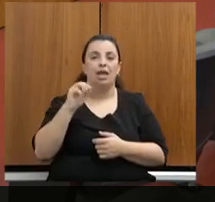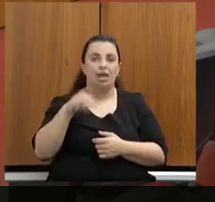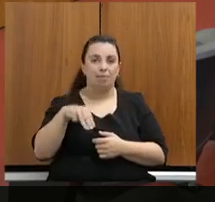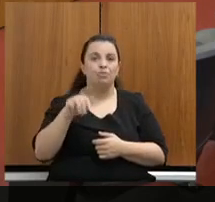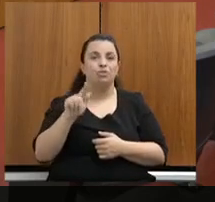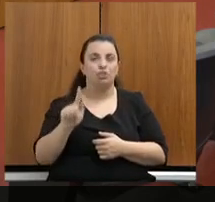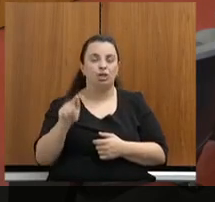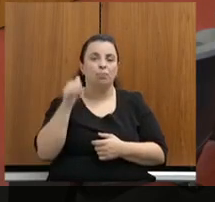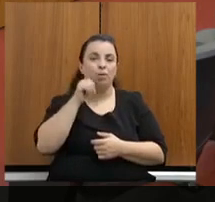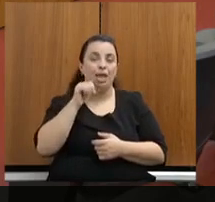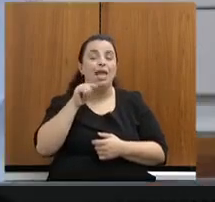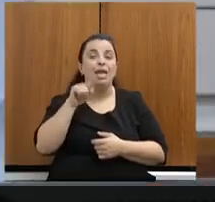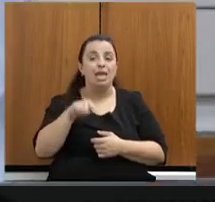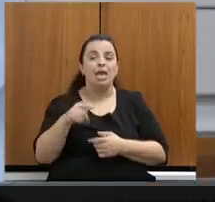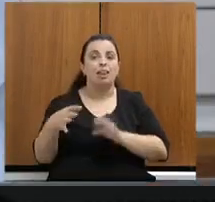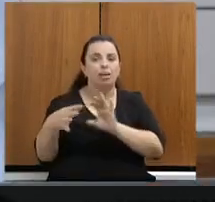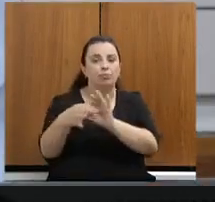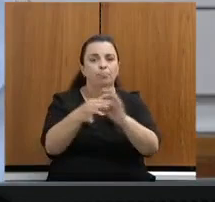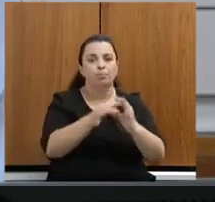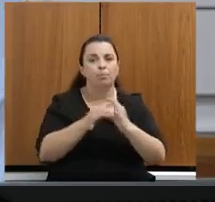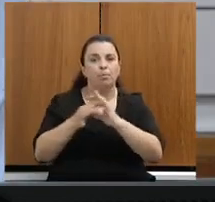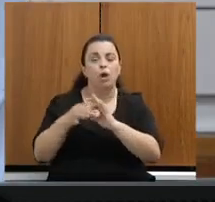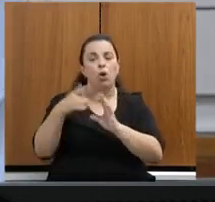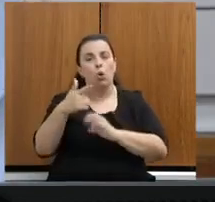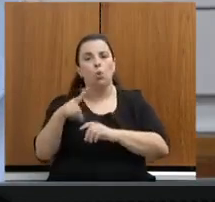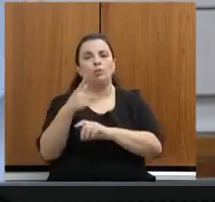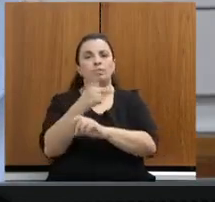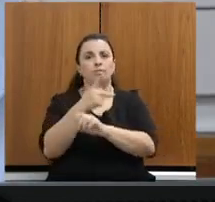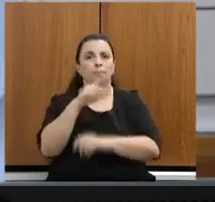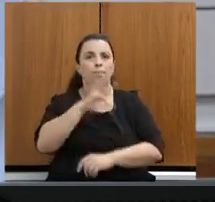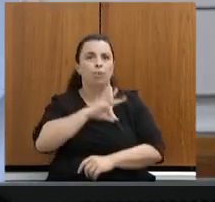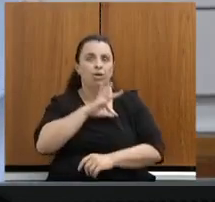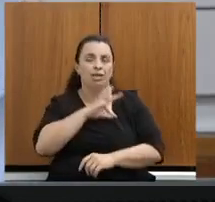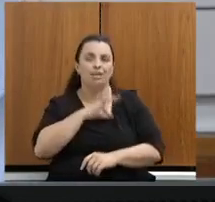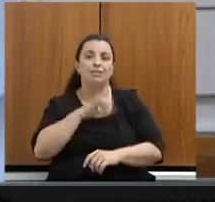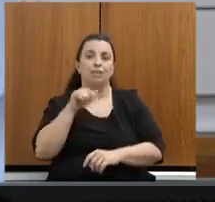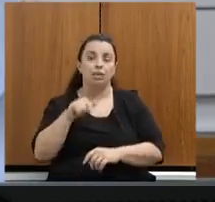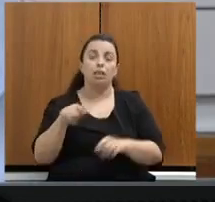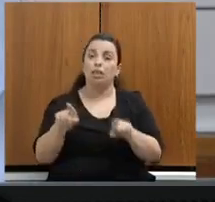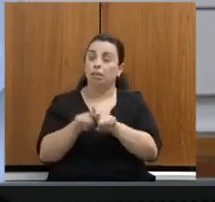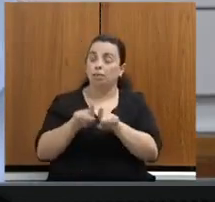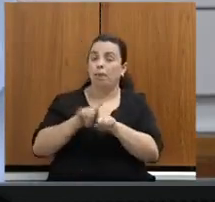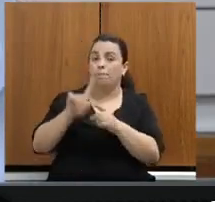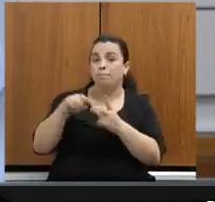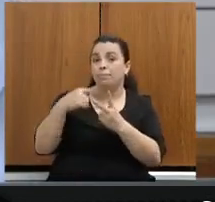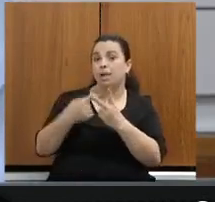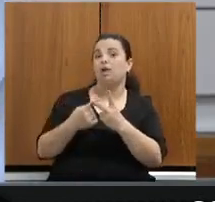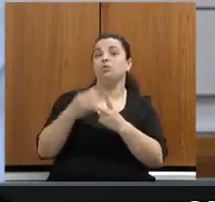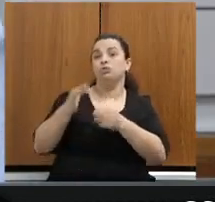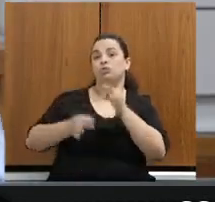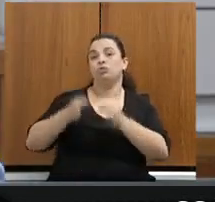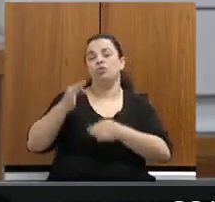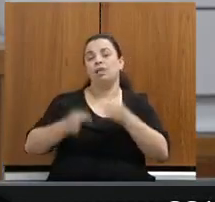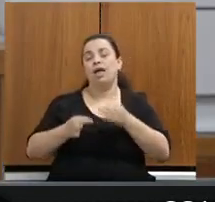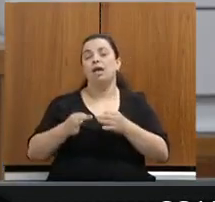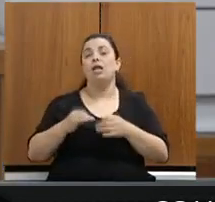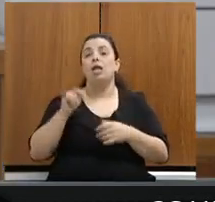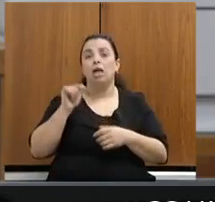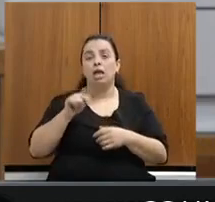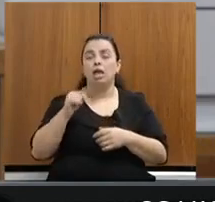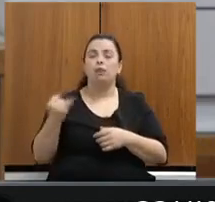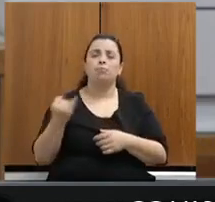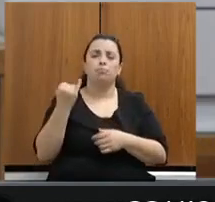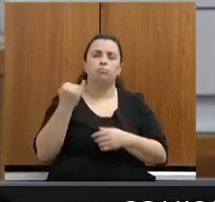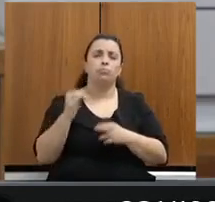e ele é integrado com todas as forças e inclusive com judiciária ele é um diferencial quando foi lançado aqui no